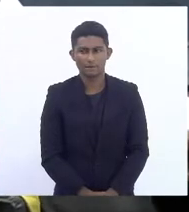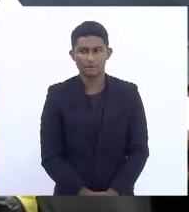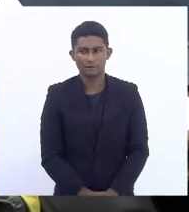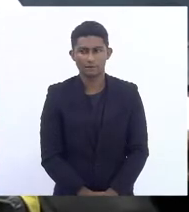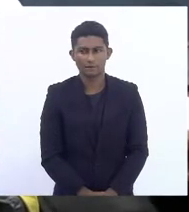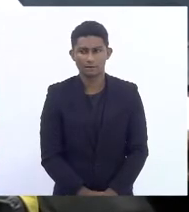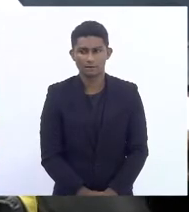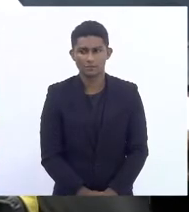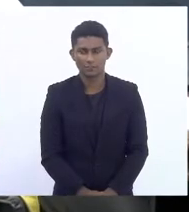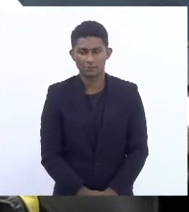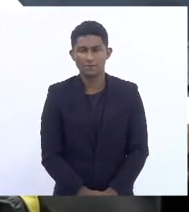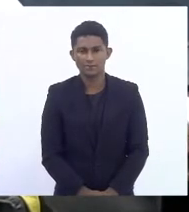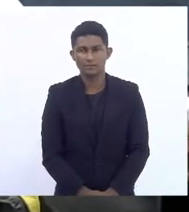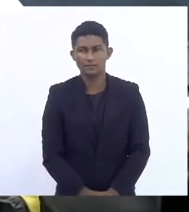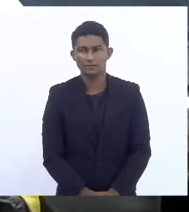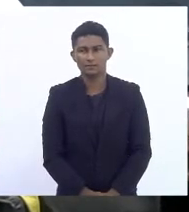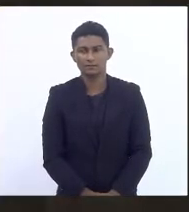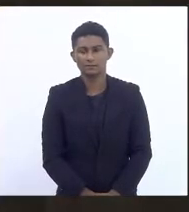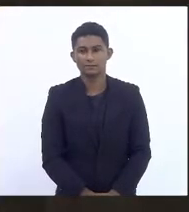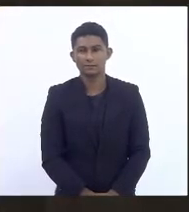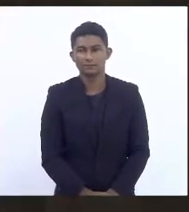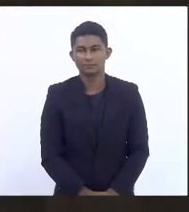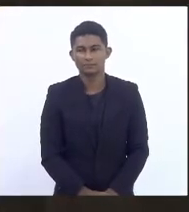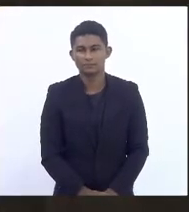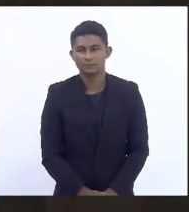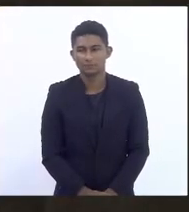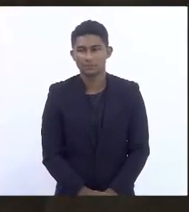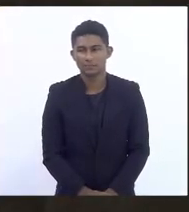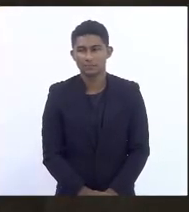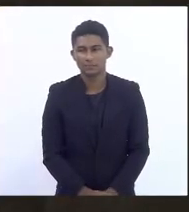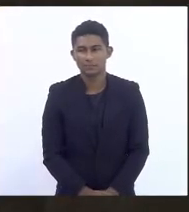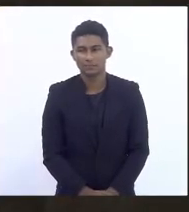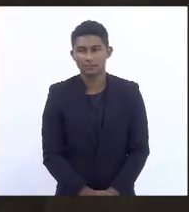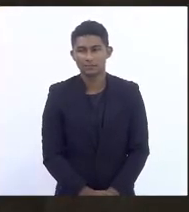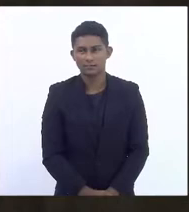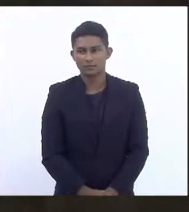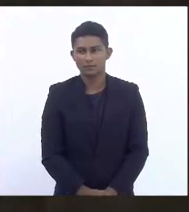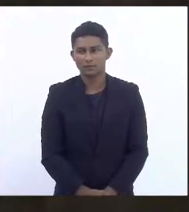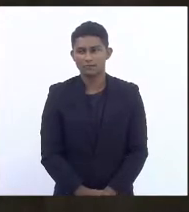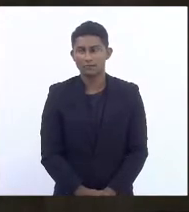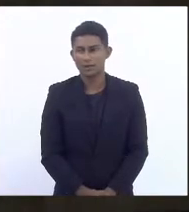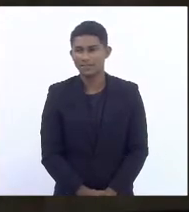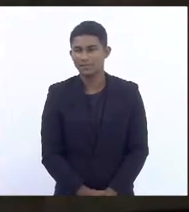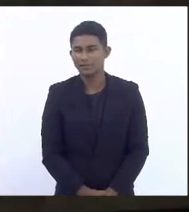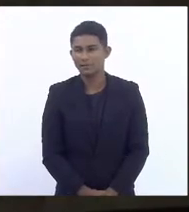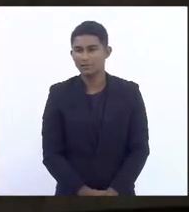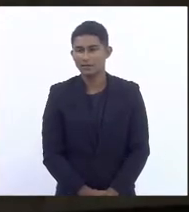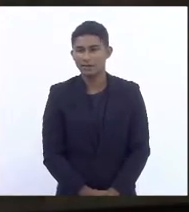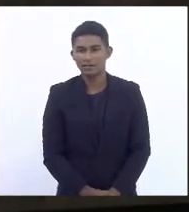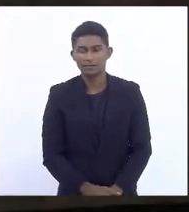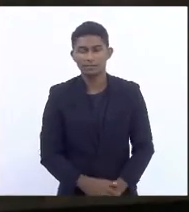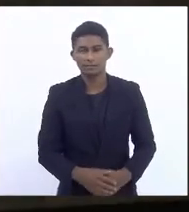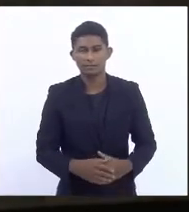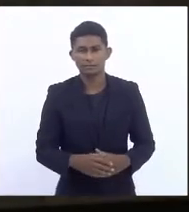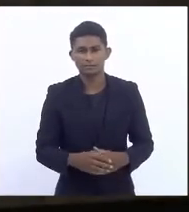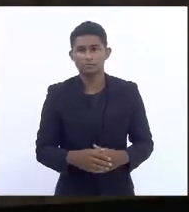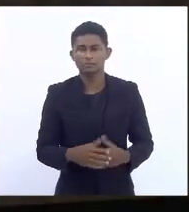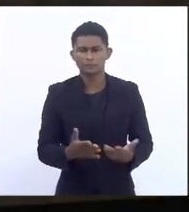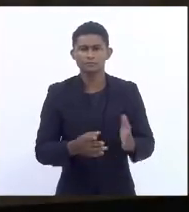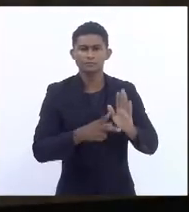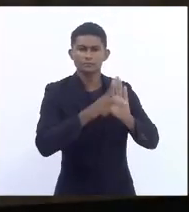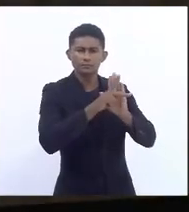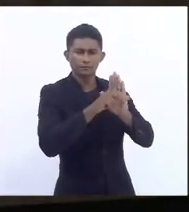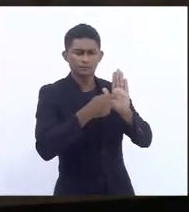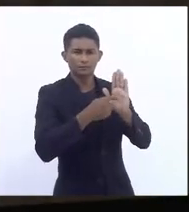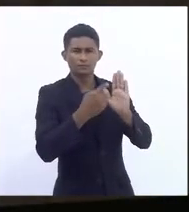Senhor presidente, eu estava aqui numa outra atividade por causa de um outro projeto de lei, mas esse é o projeto 5.490